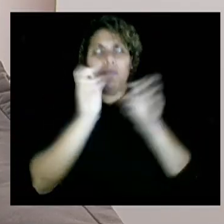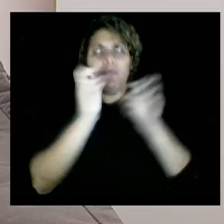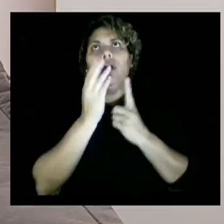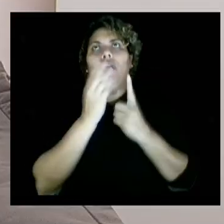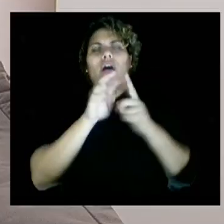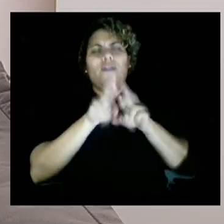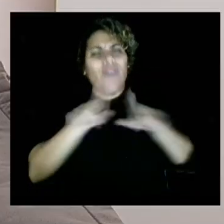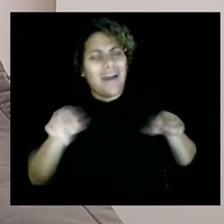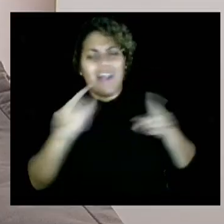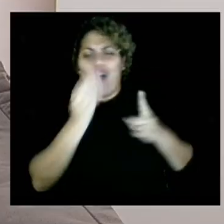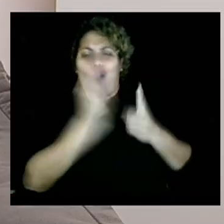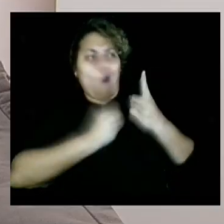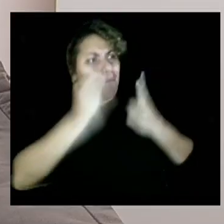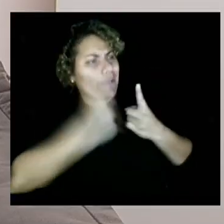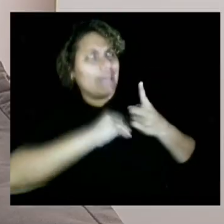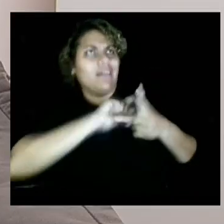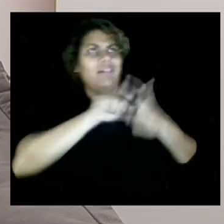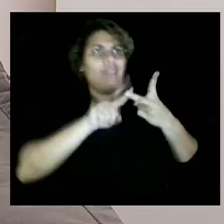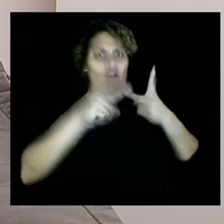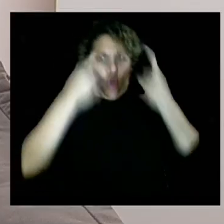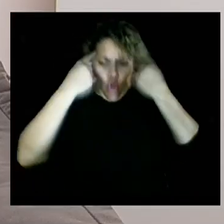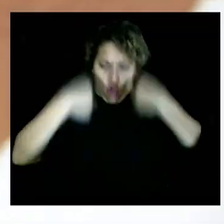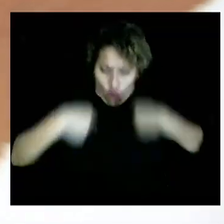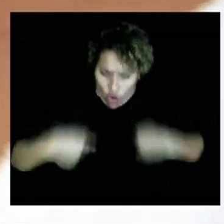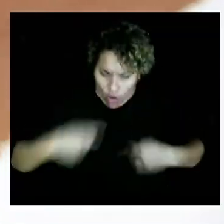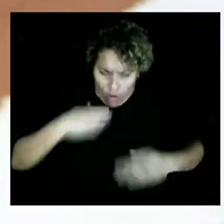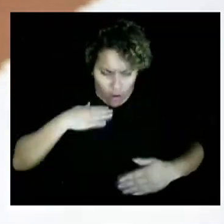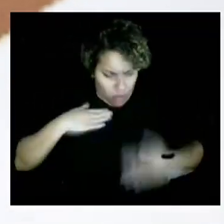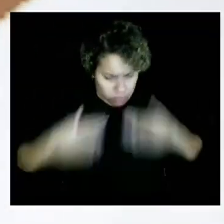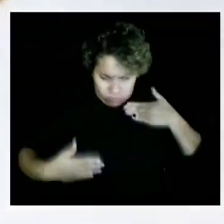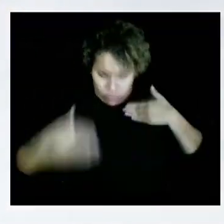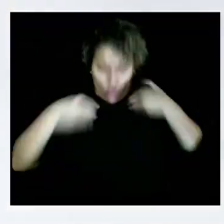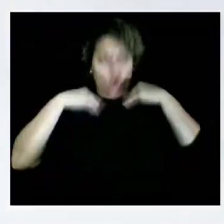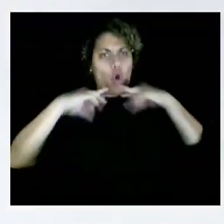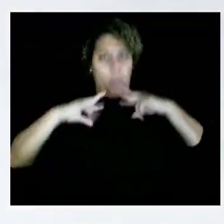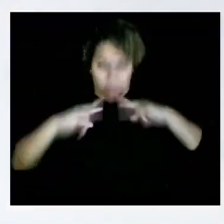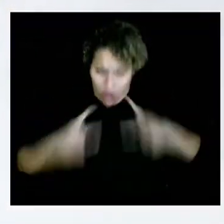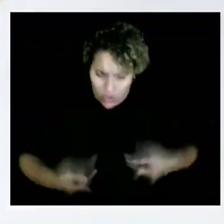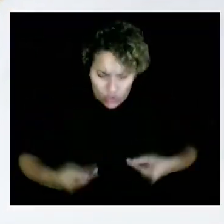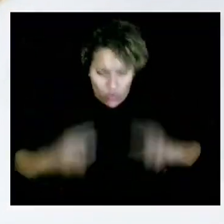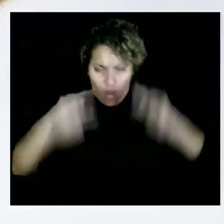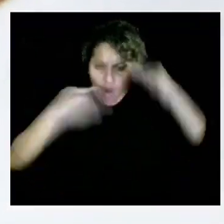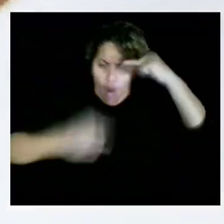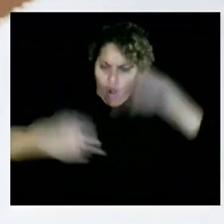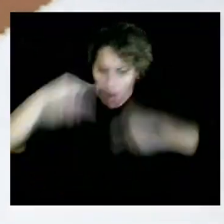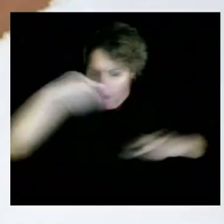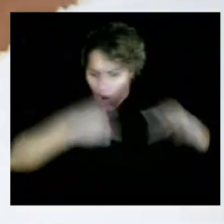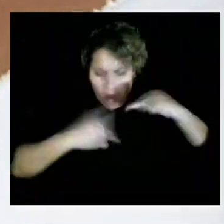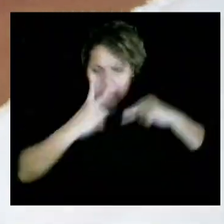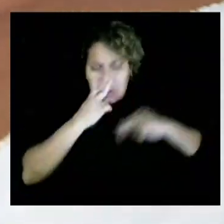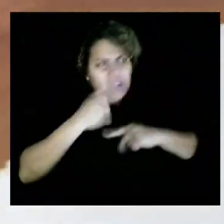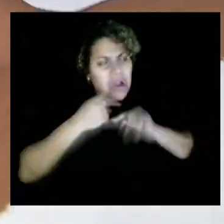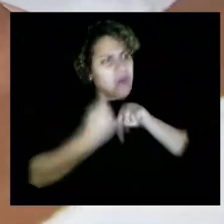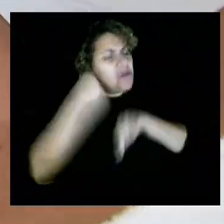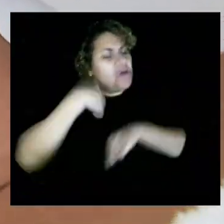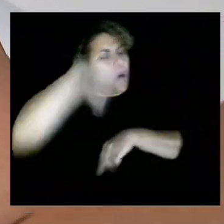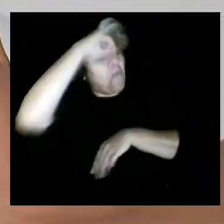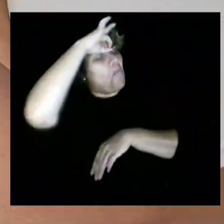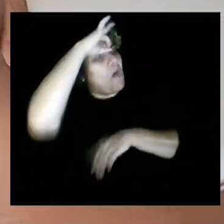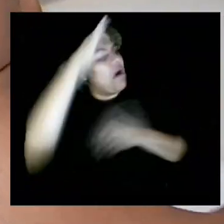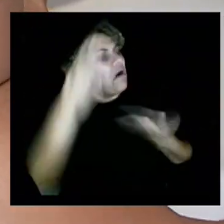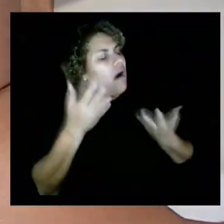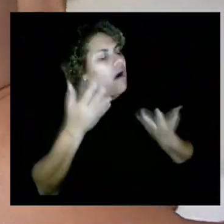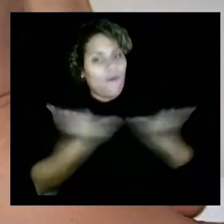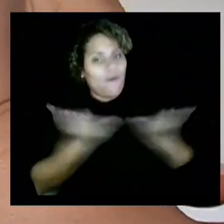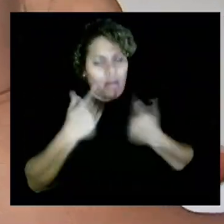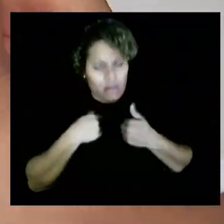todo e uma forma da gente se olhar como a gente não olha. Então, aquilo dali foi acendendo em mim, essa busca que eu tenho